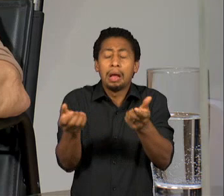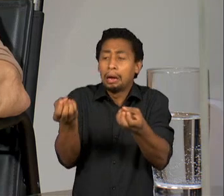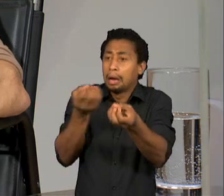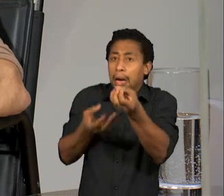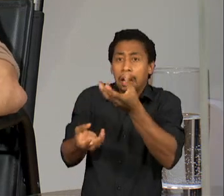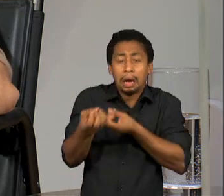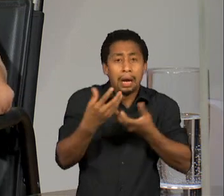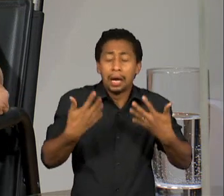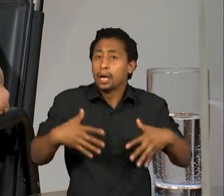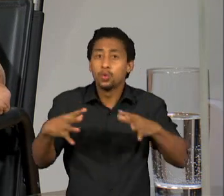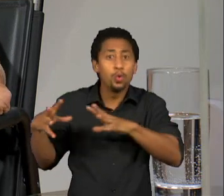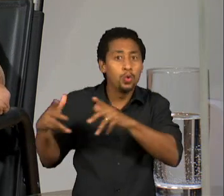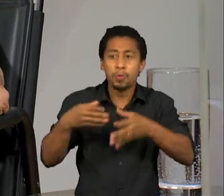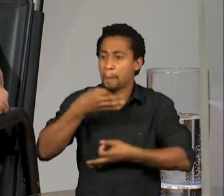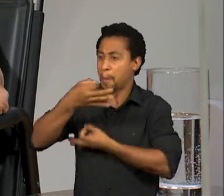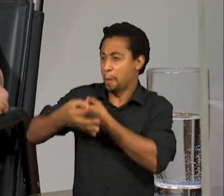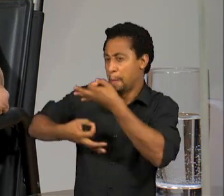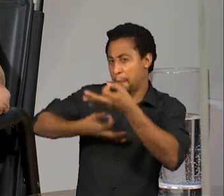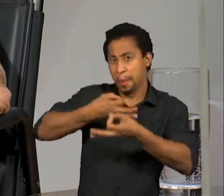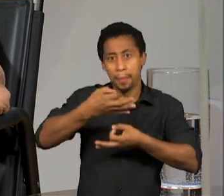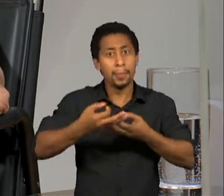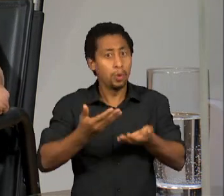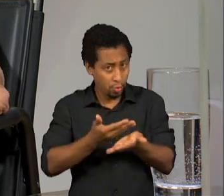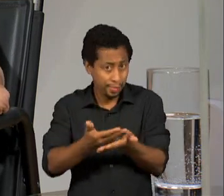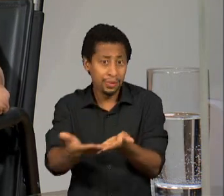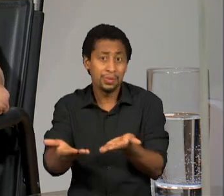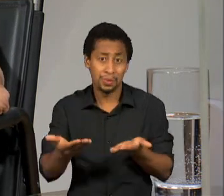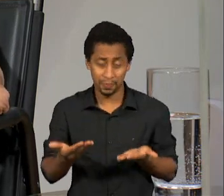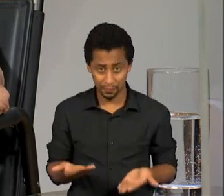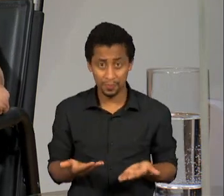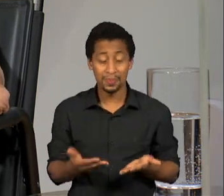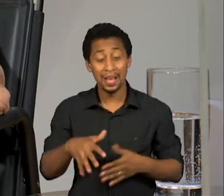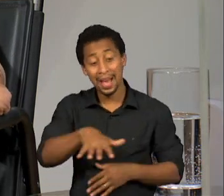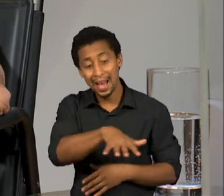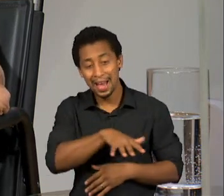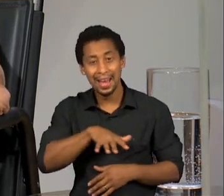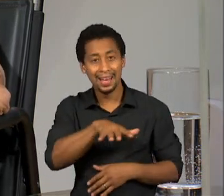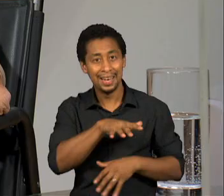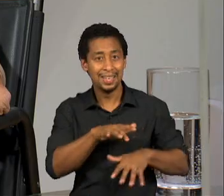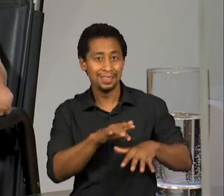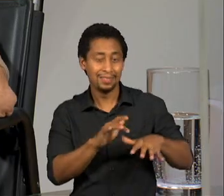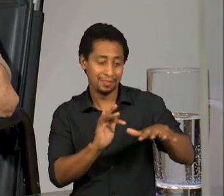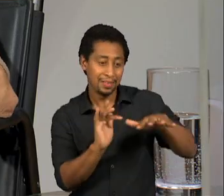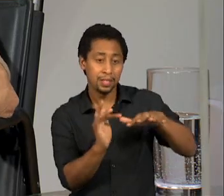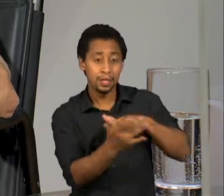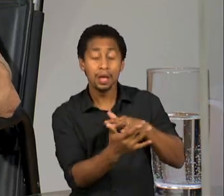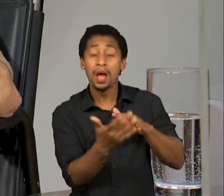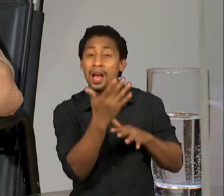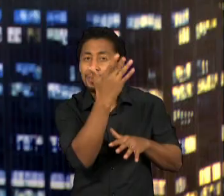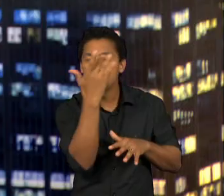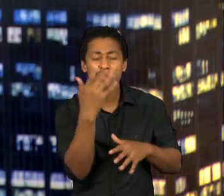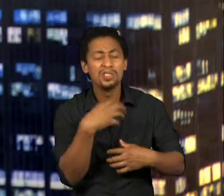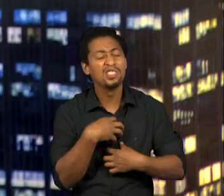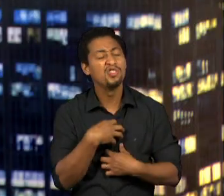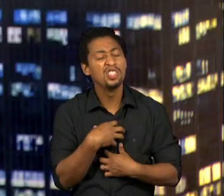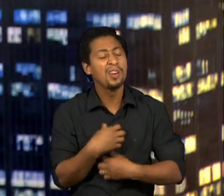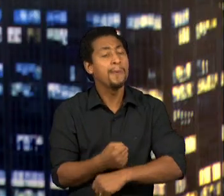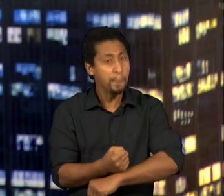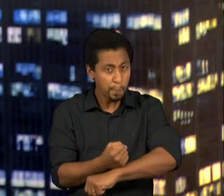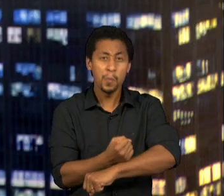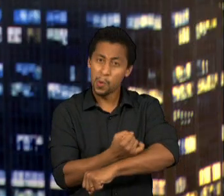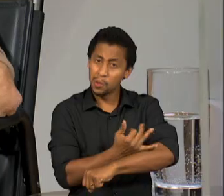eu chamava as redes de circuitos de afetos, mas eu pensava nos afetos benignos.